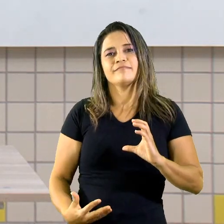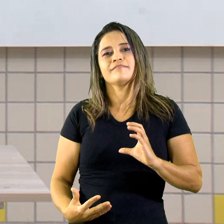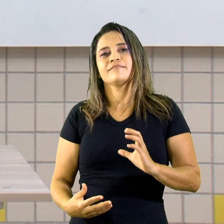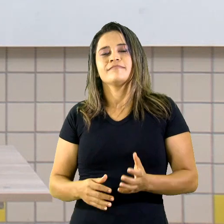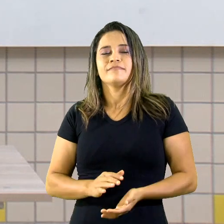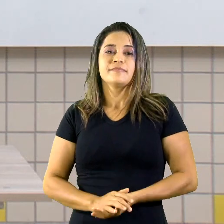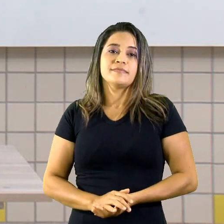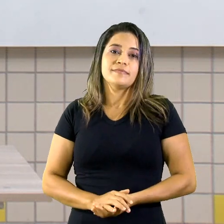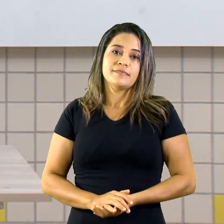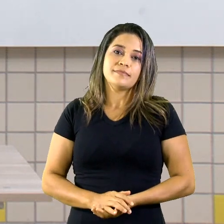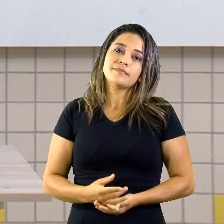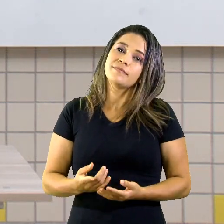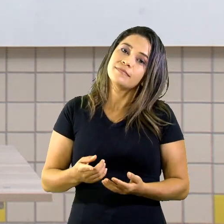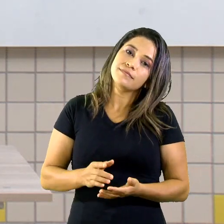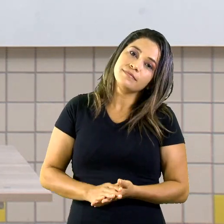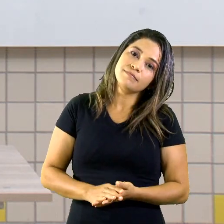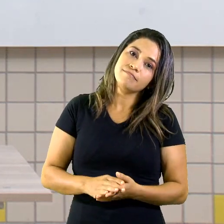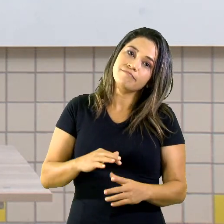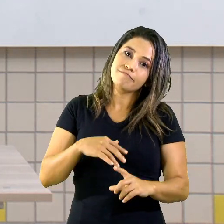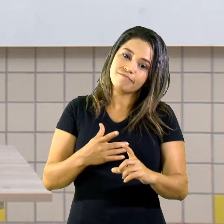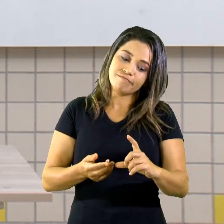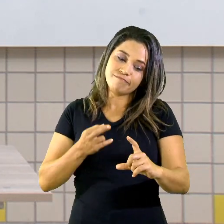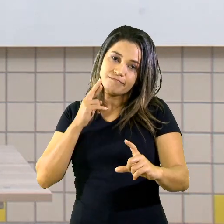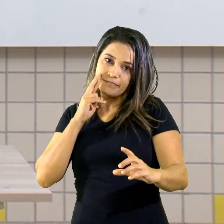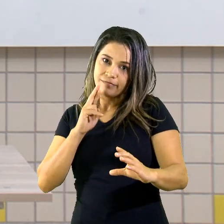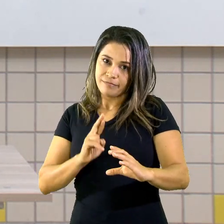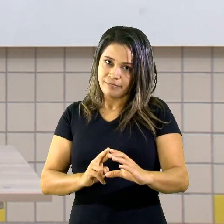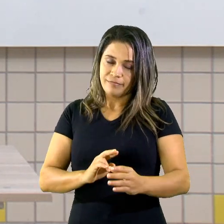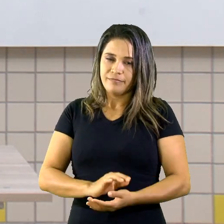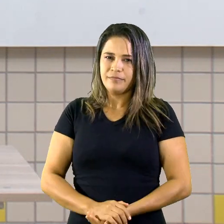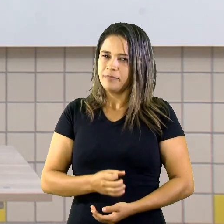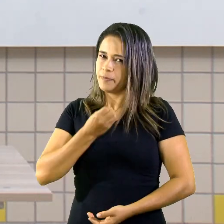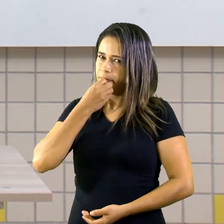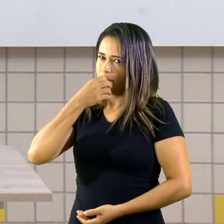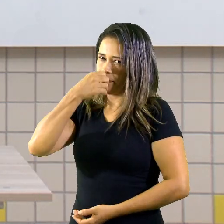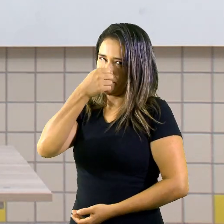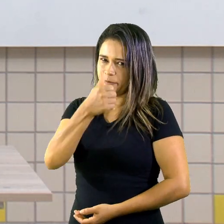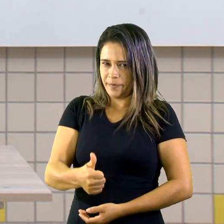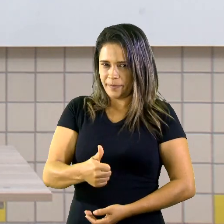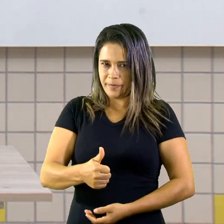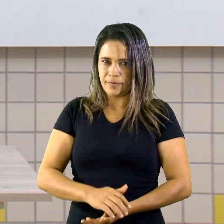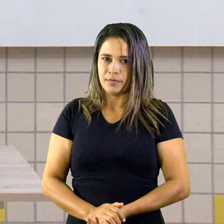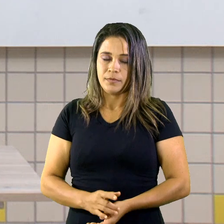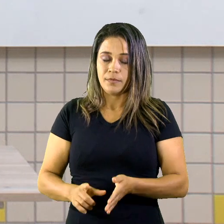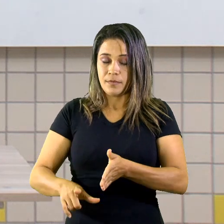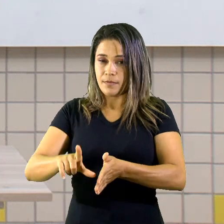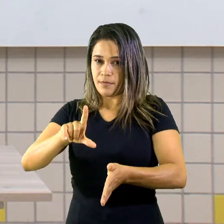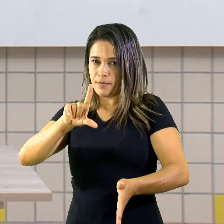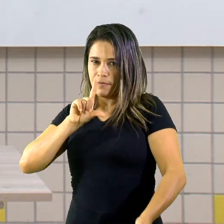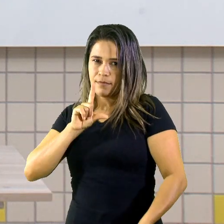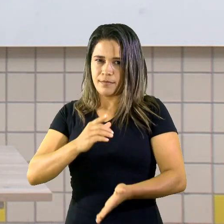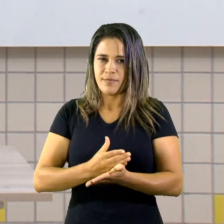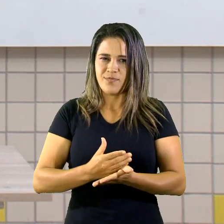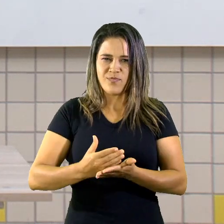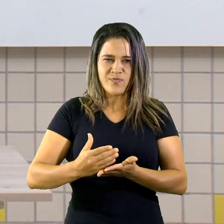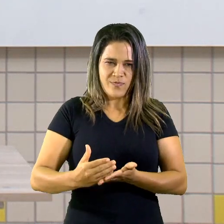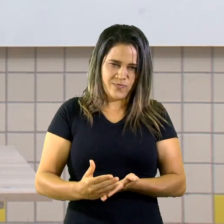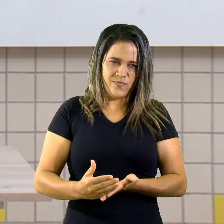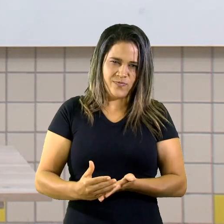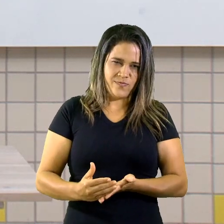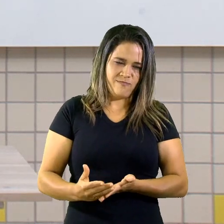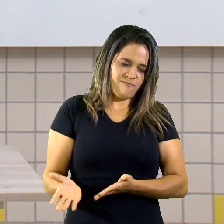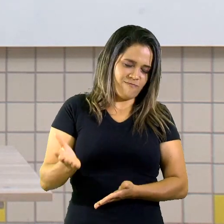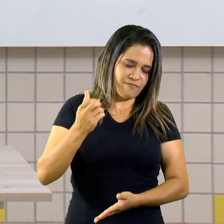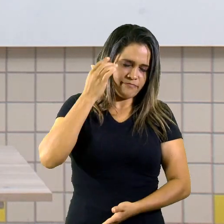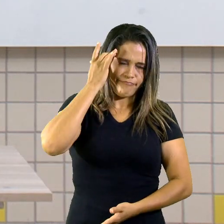e sobre elas e sobre o seu reconhecimento. Beleza? Então tá. Só que antes da gente começar, pensa aqui